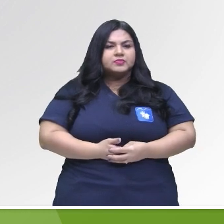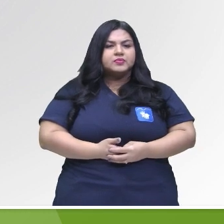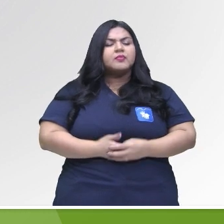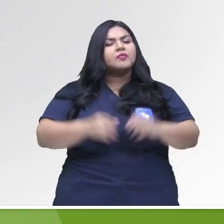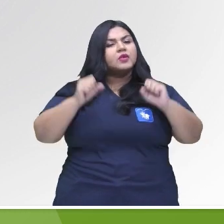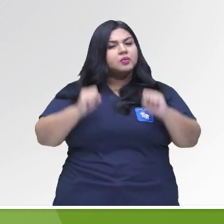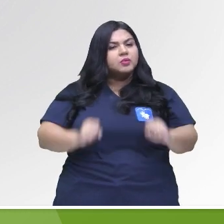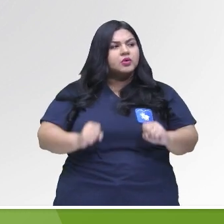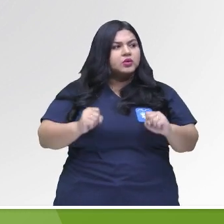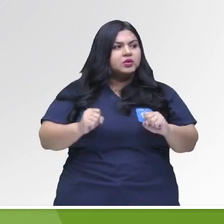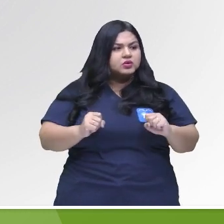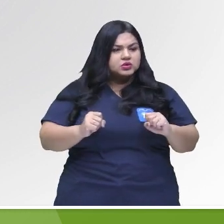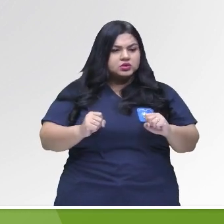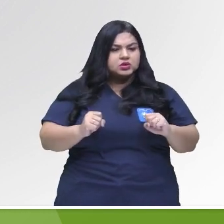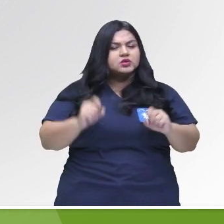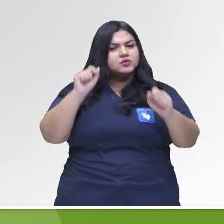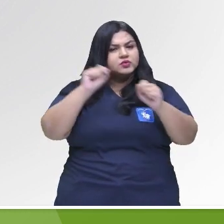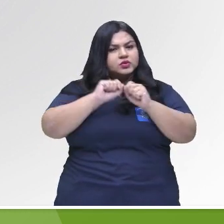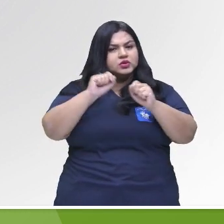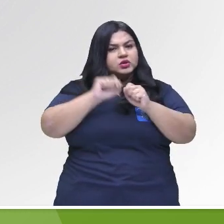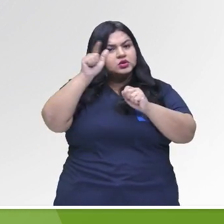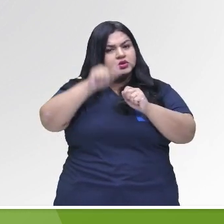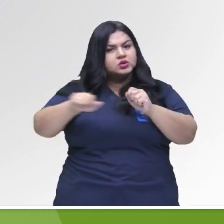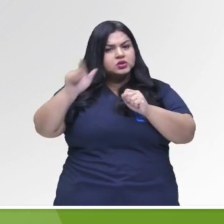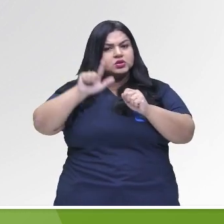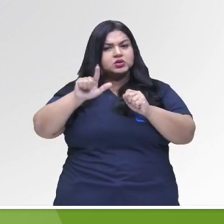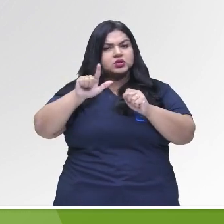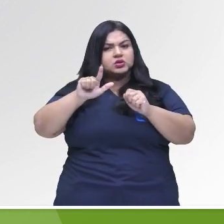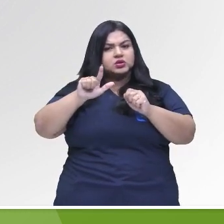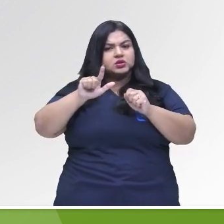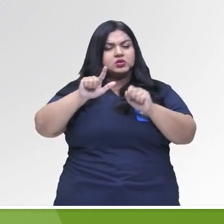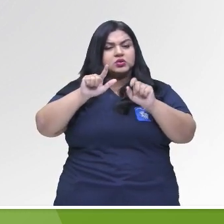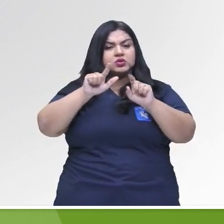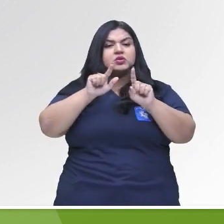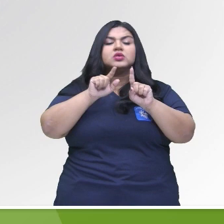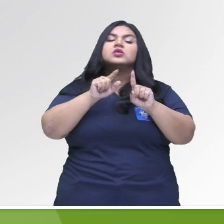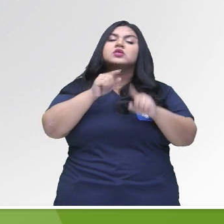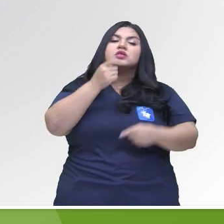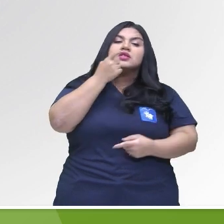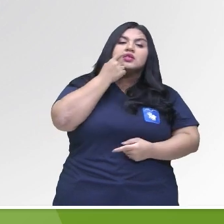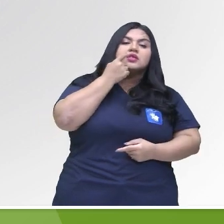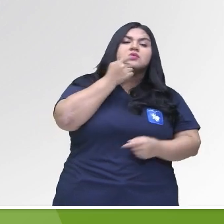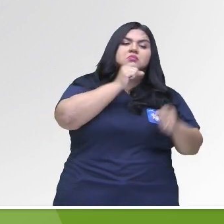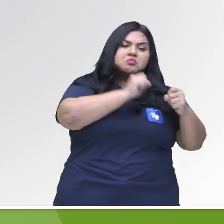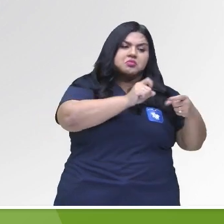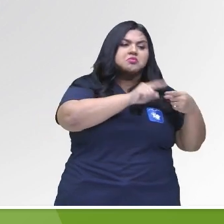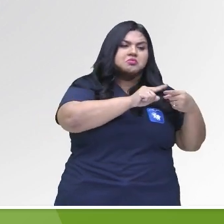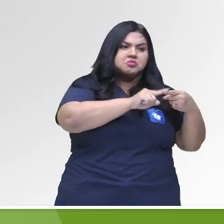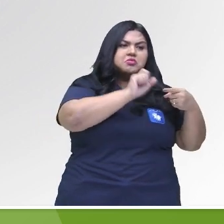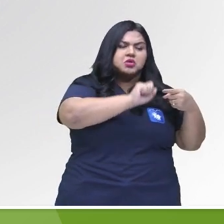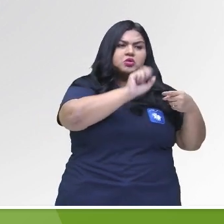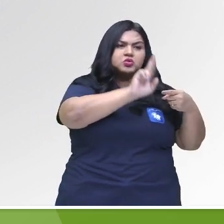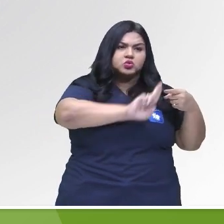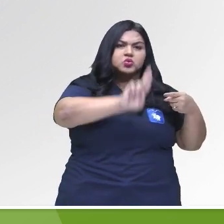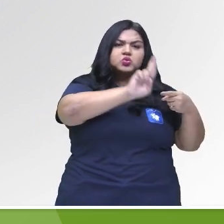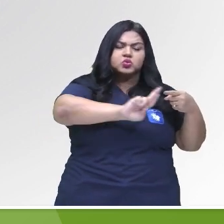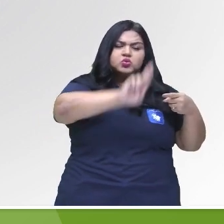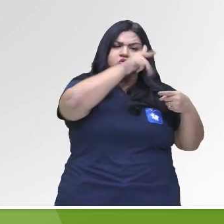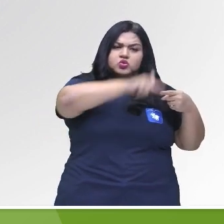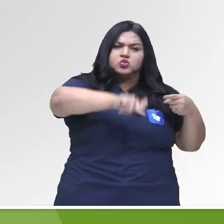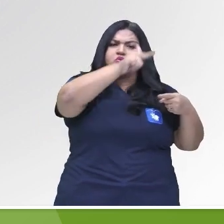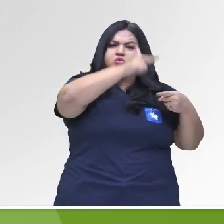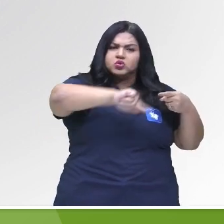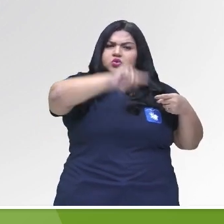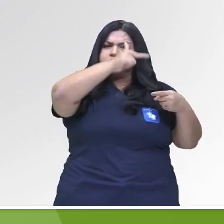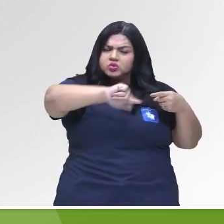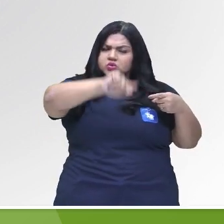podem ser reprocessados, enquanto que os termoplásticos podem ser, né, e devem, né? Na verdade, a gente